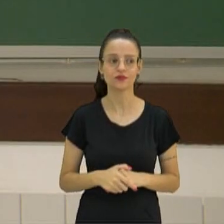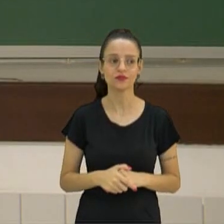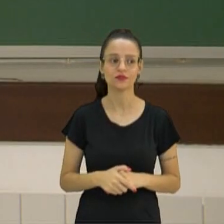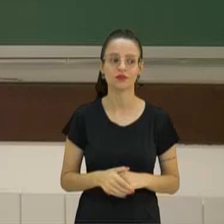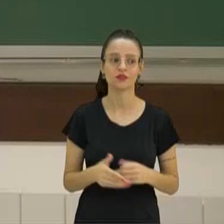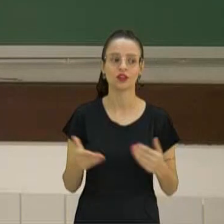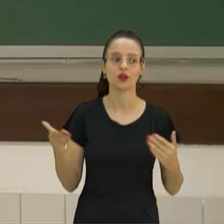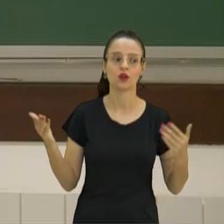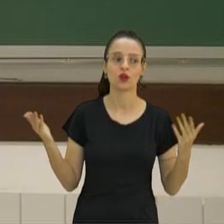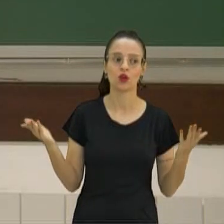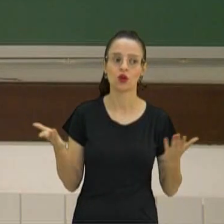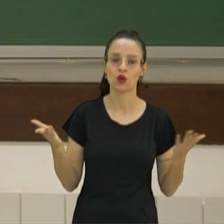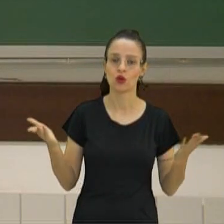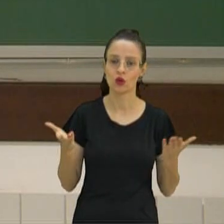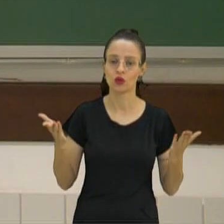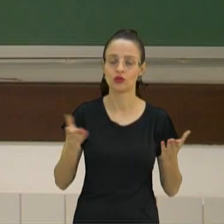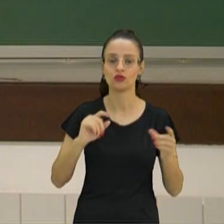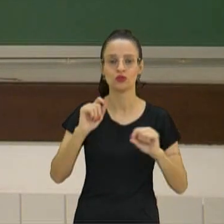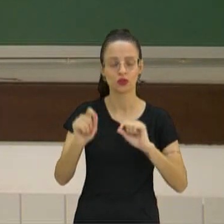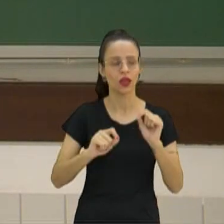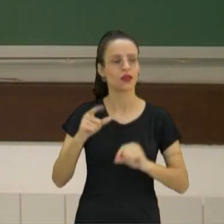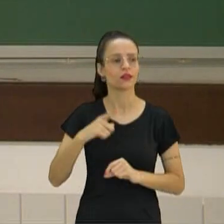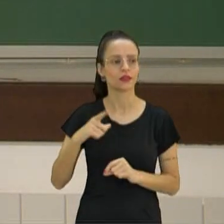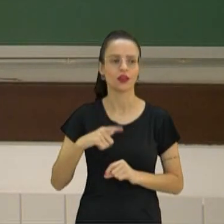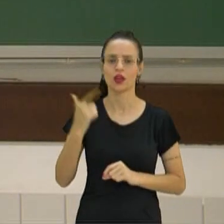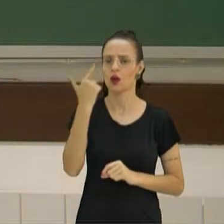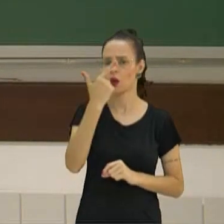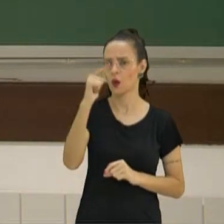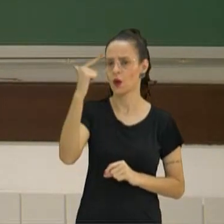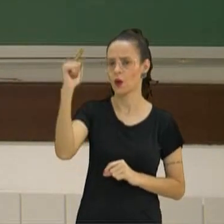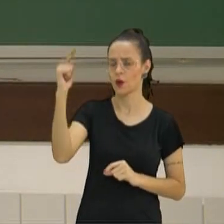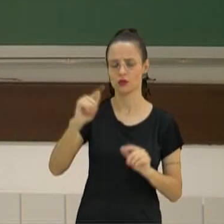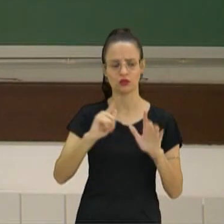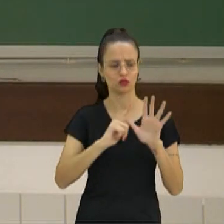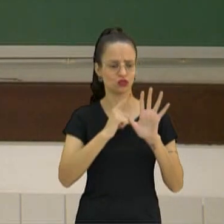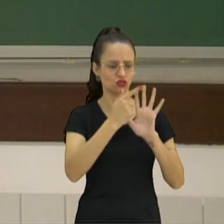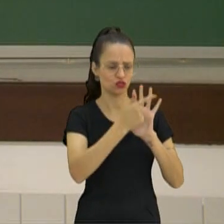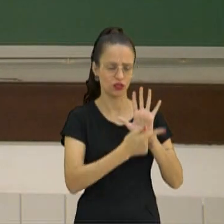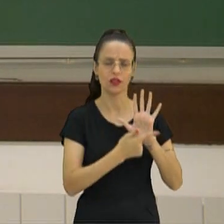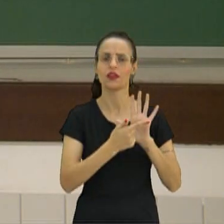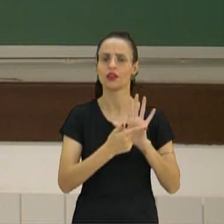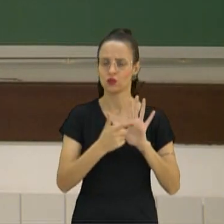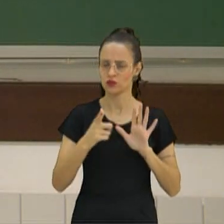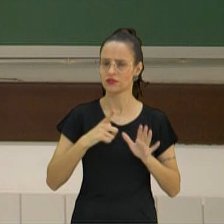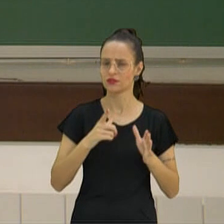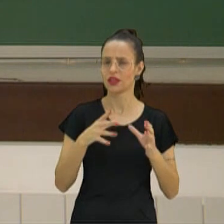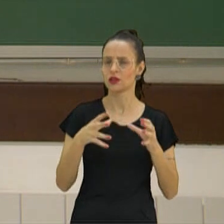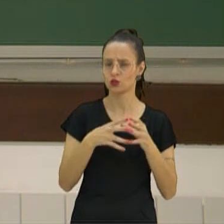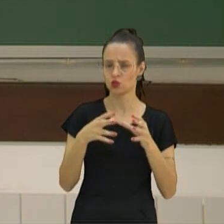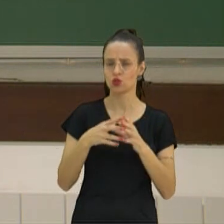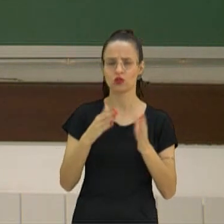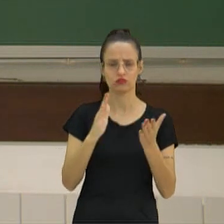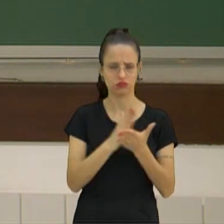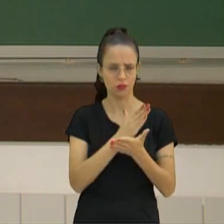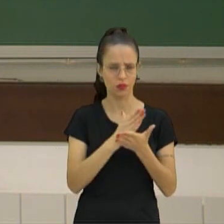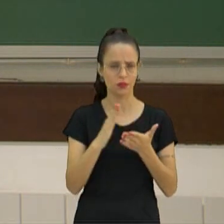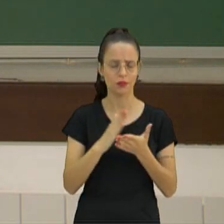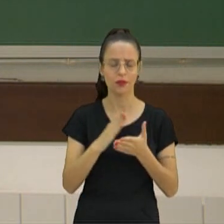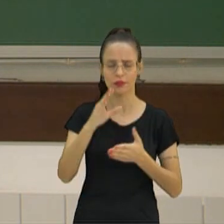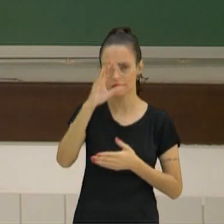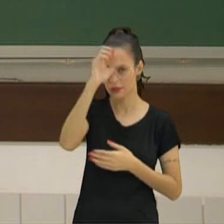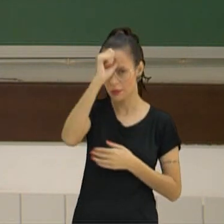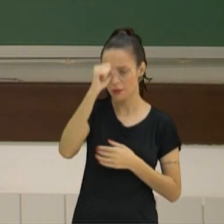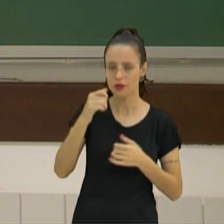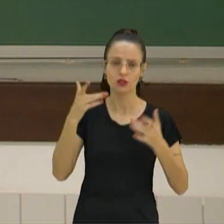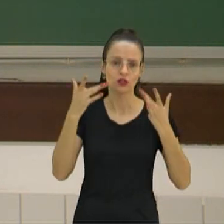em dia a gente já tem outros gêneros de teatro, tem outras categorias que a gente vai aprendendo aos poucos, tem